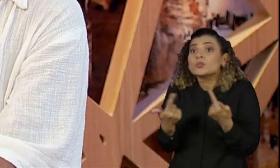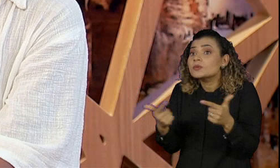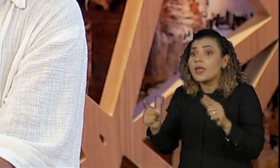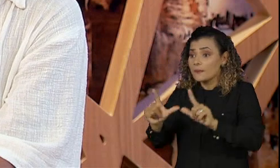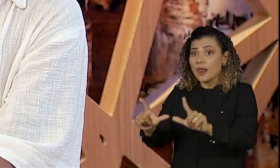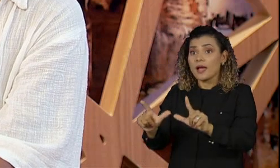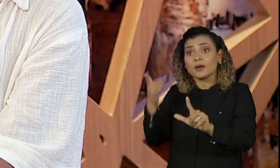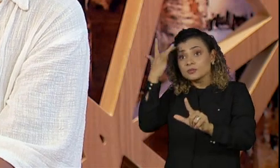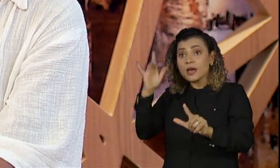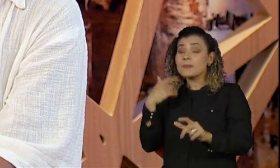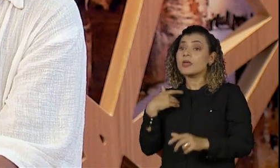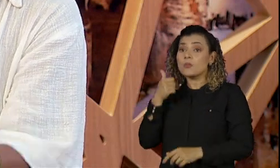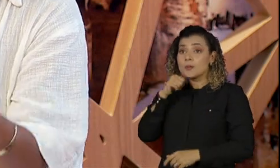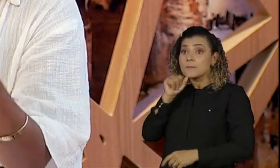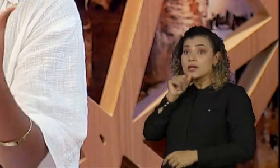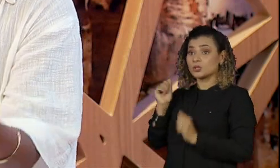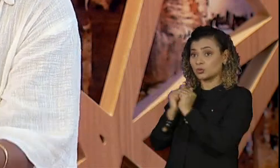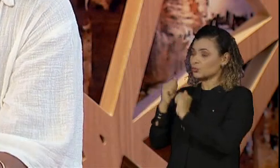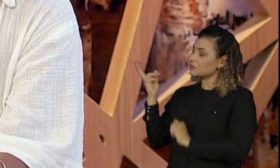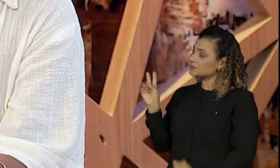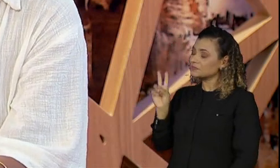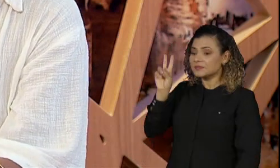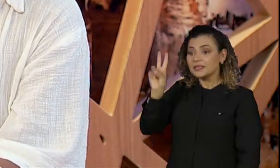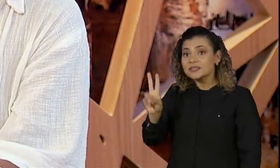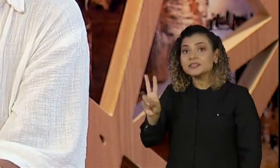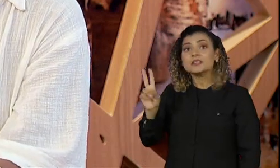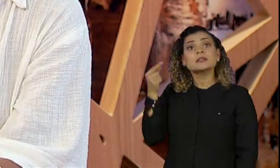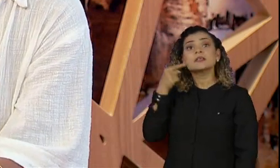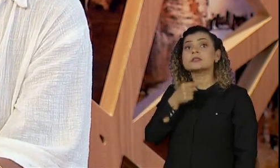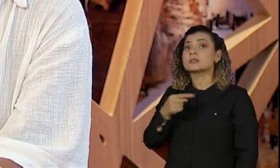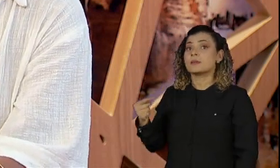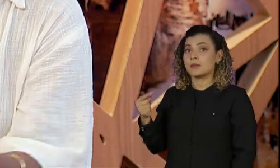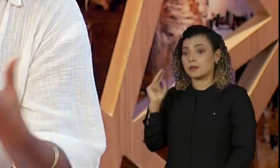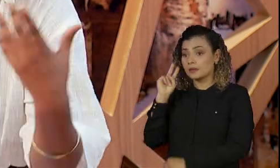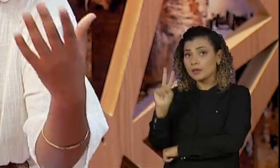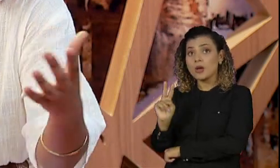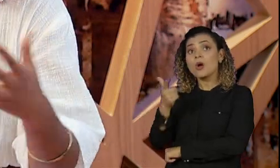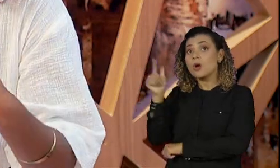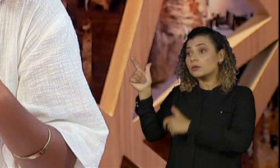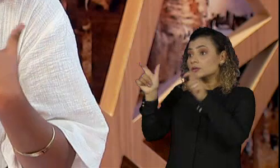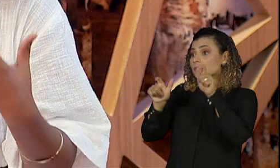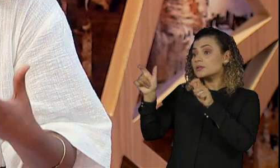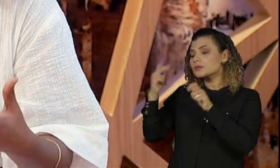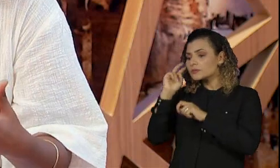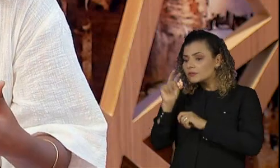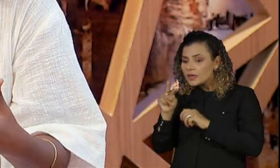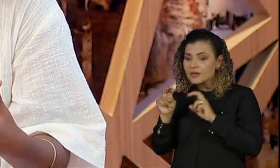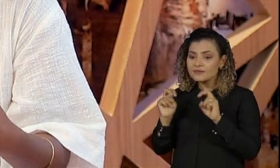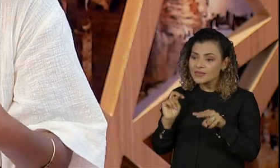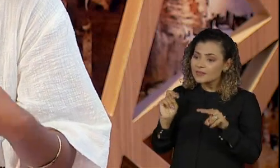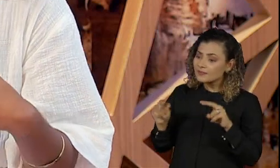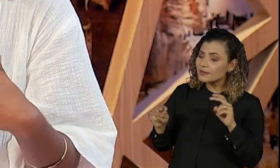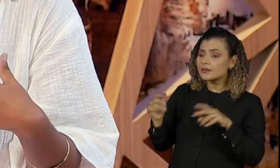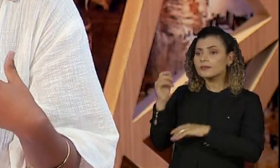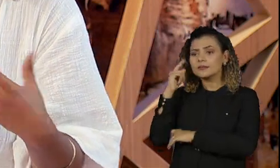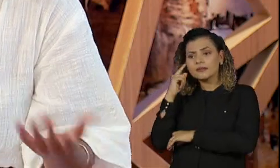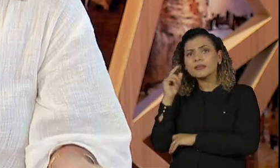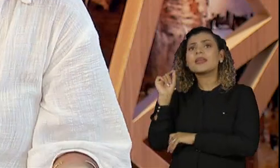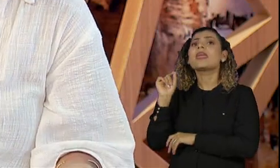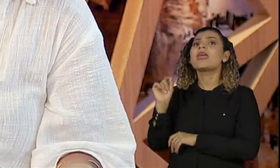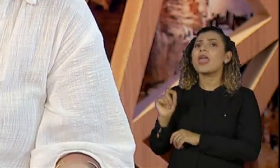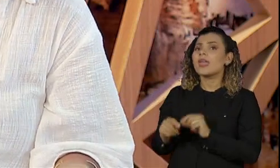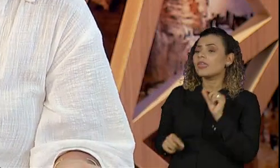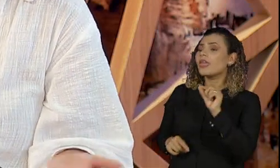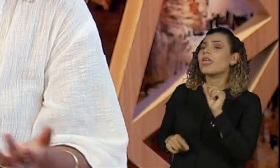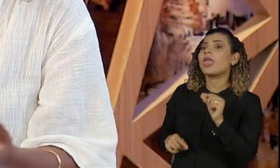fui com a minha mãe, a gente parou ali, era um dia da semana. E aí outras pessoas também foram parando e ficavam, mas